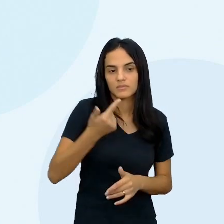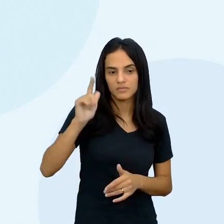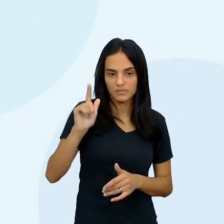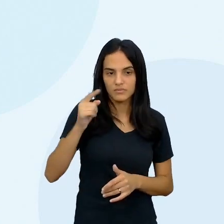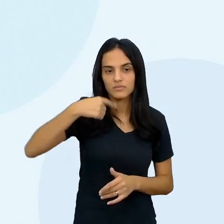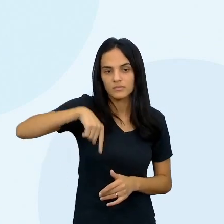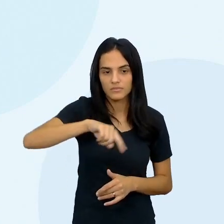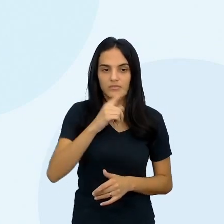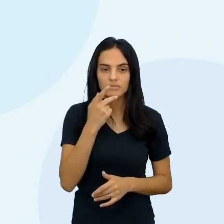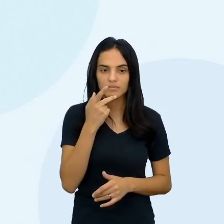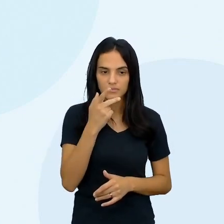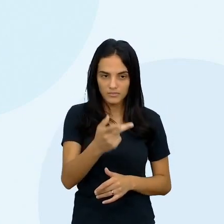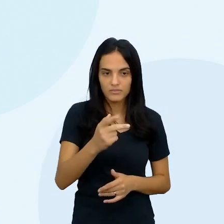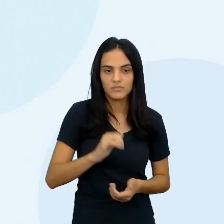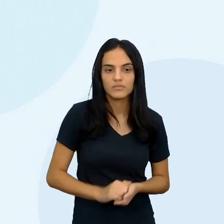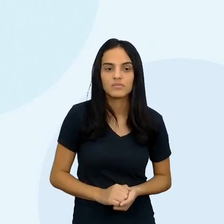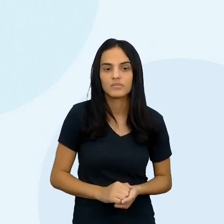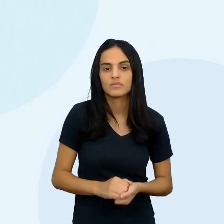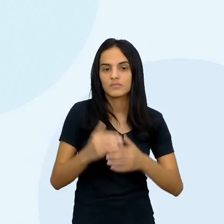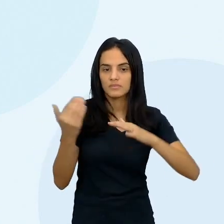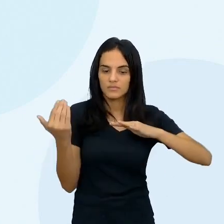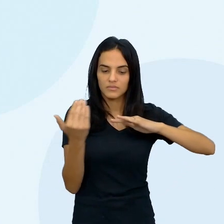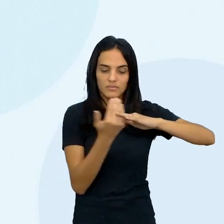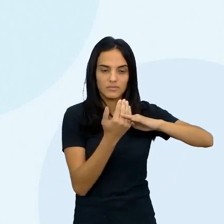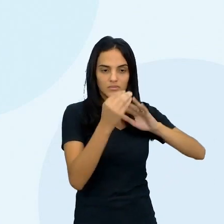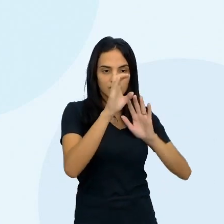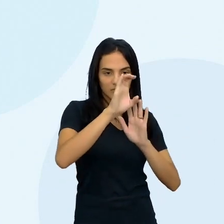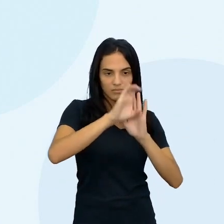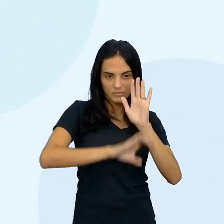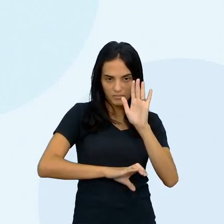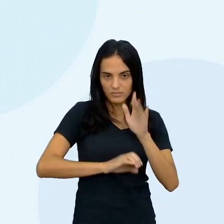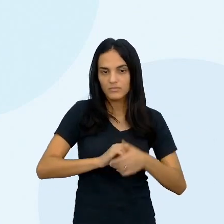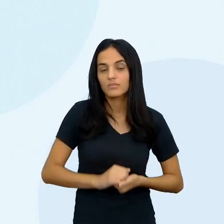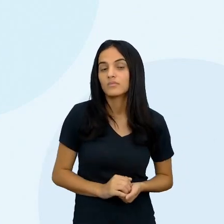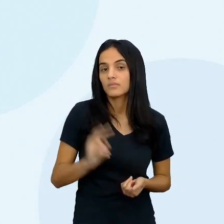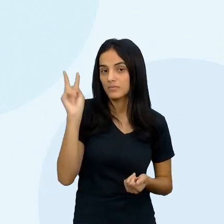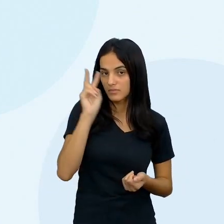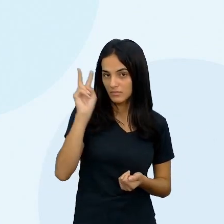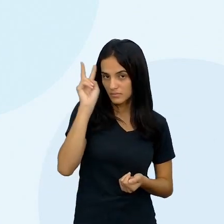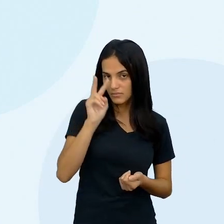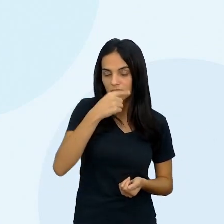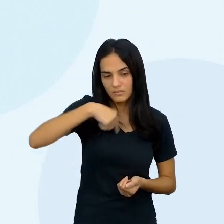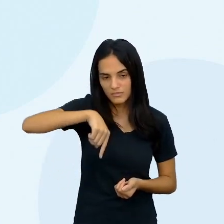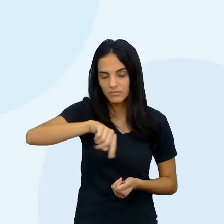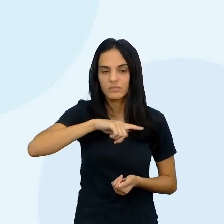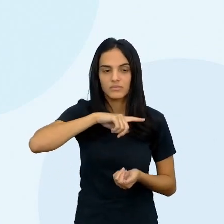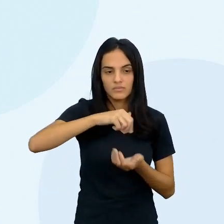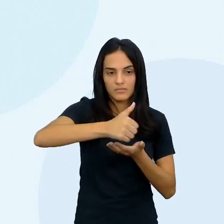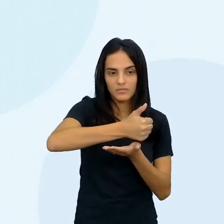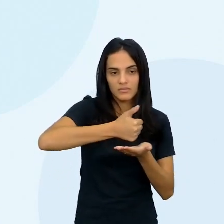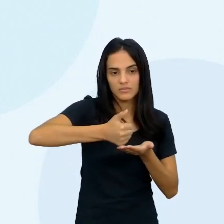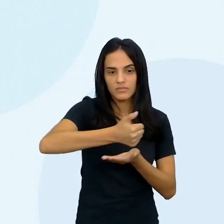nós vamos falar um pouquinho mais sobre a integração curricular, lembrando que a gente tem como base,